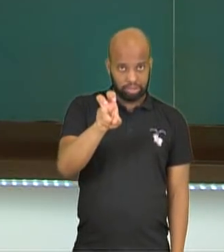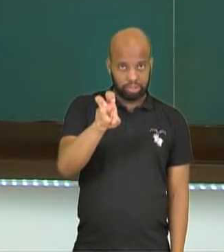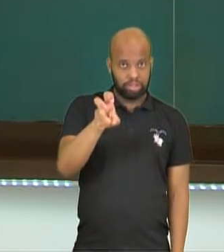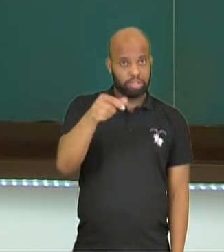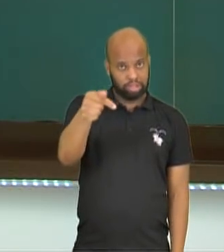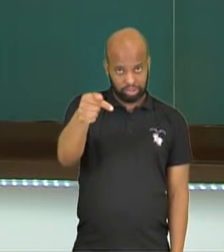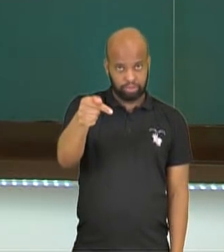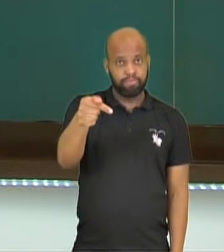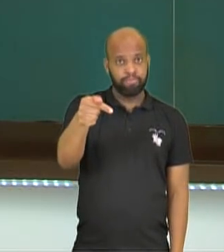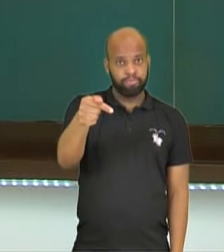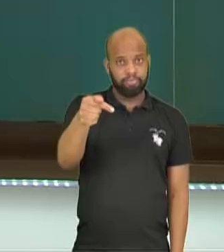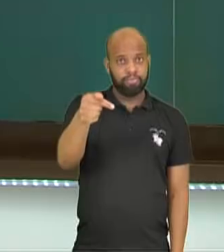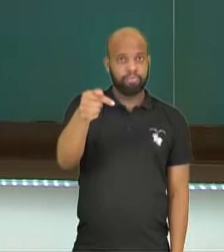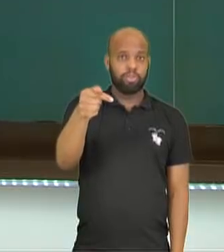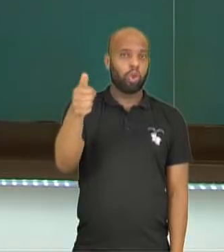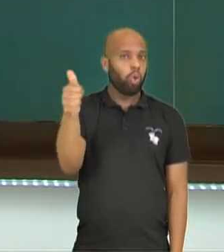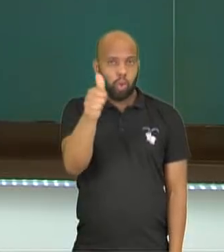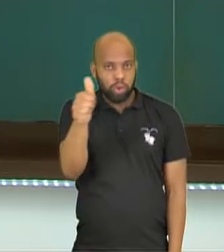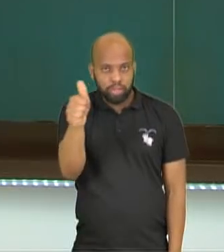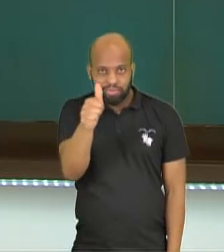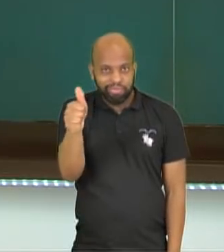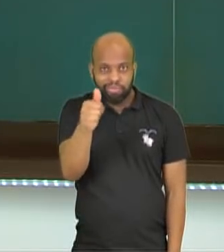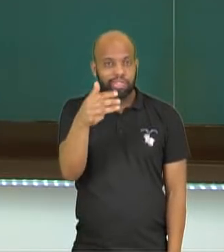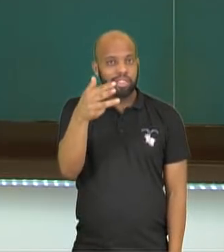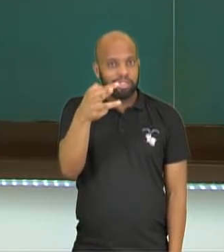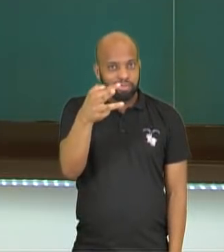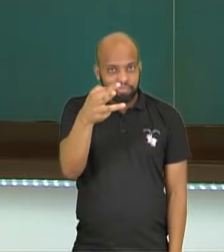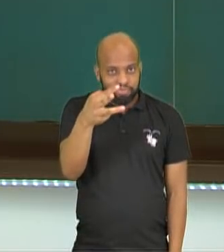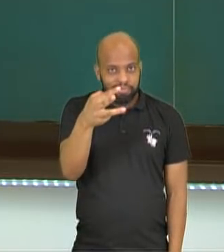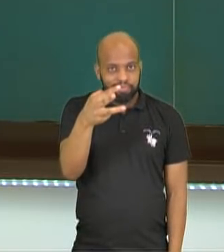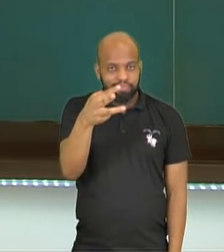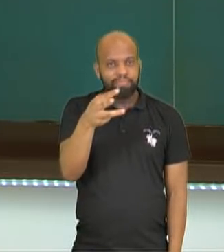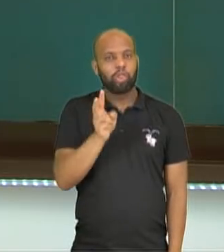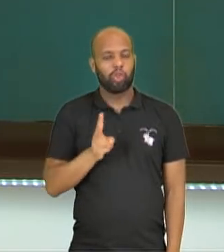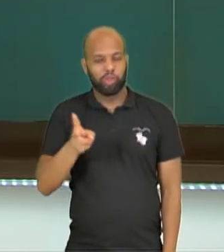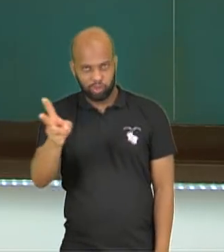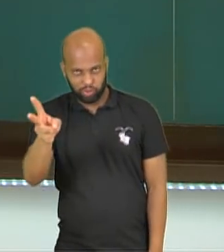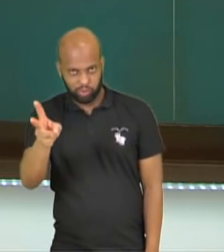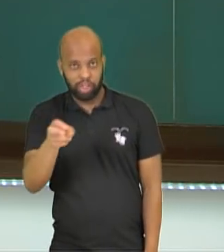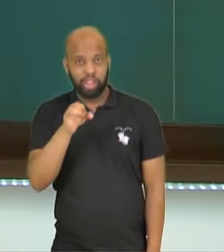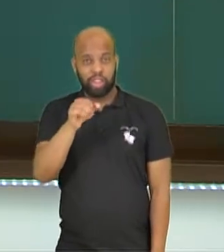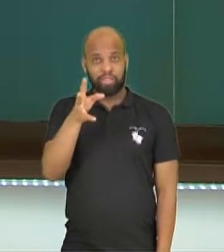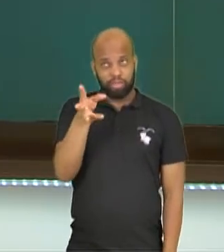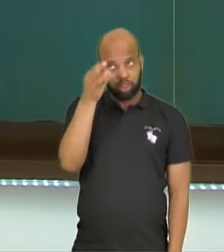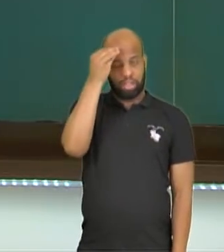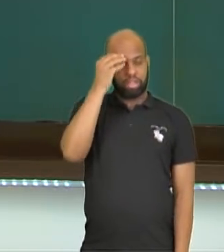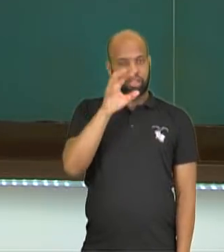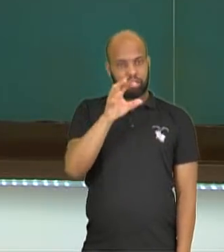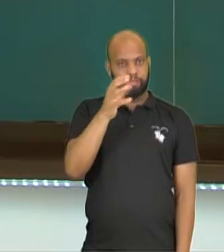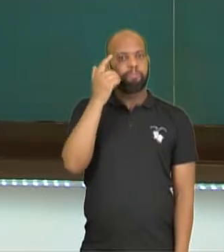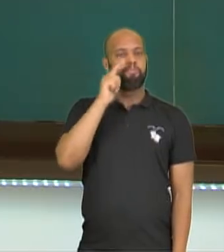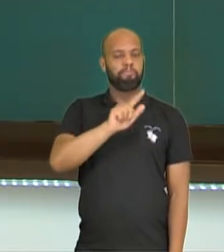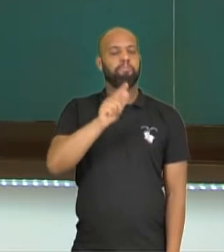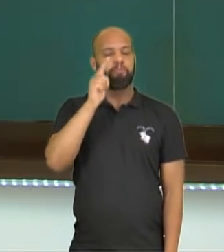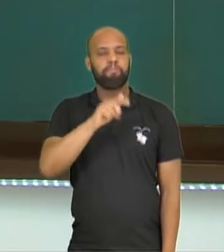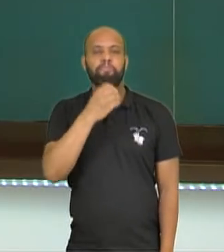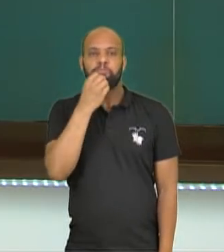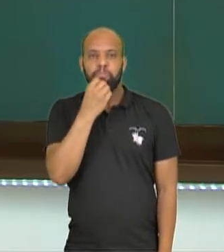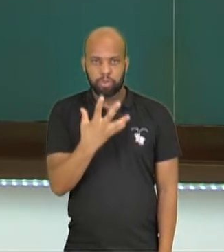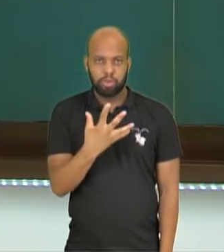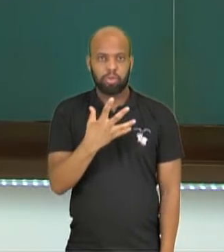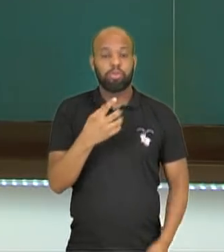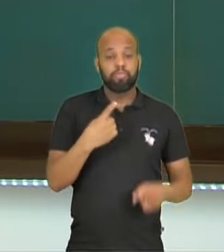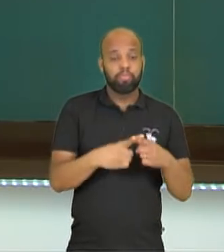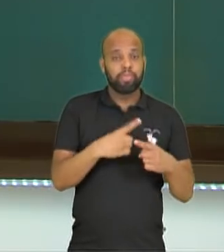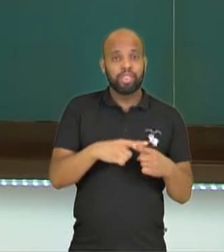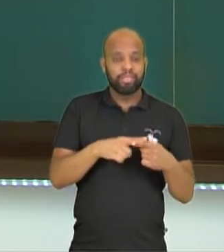5, 7, 11, 13 e assim por diante. Você sabendo esses primeiros já te ajuda. São por esses números